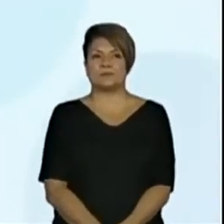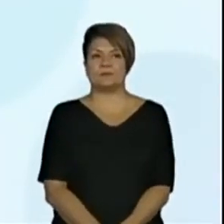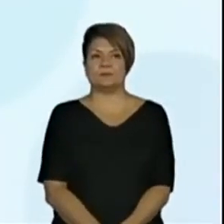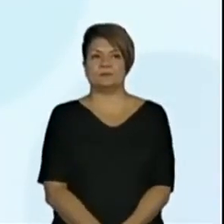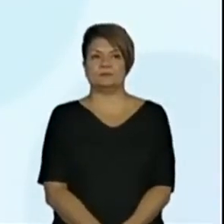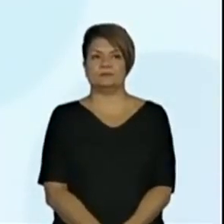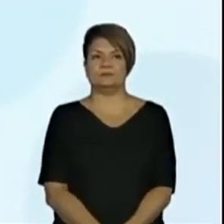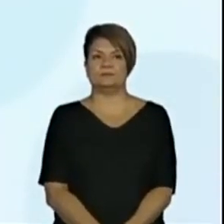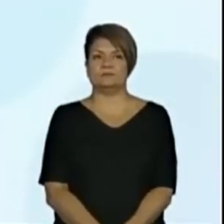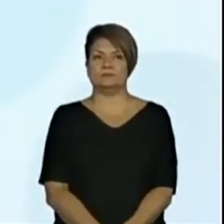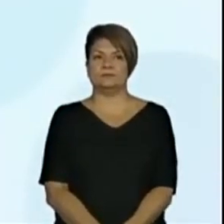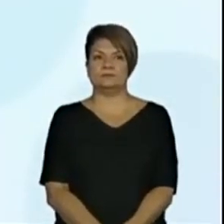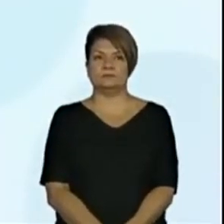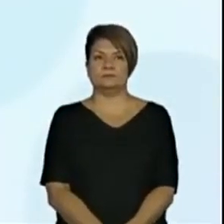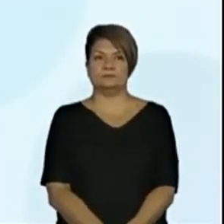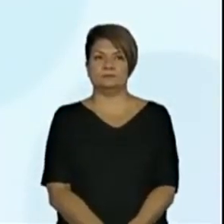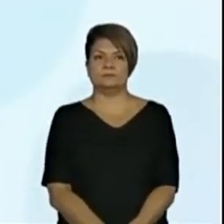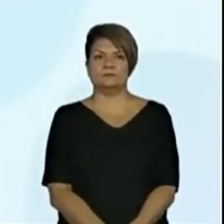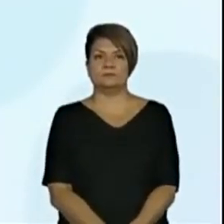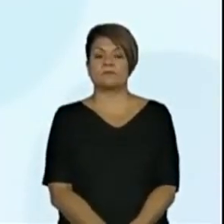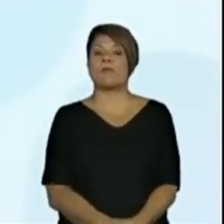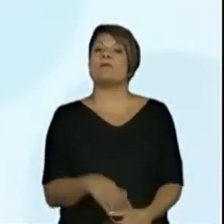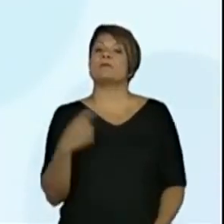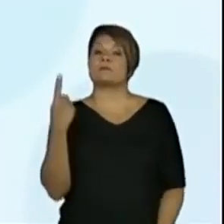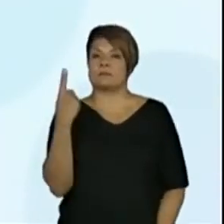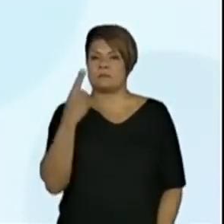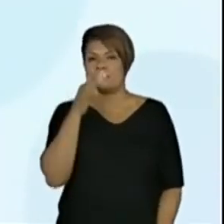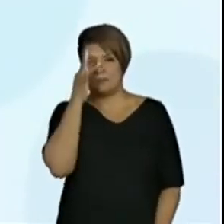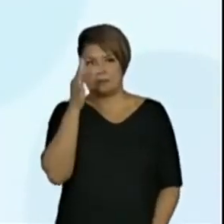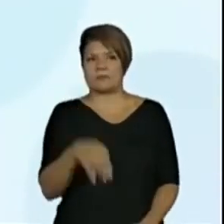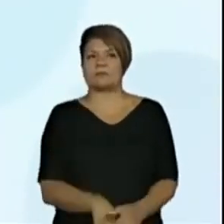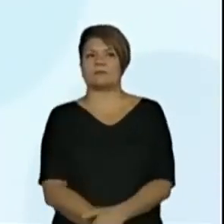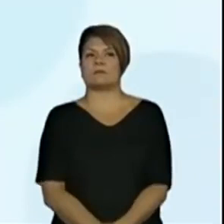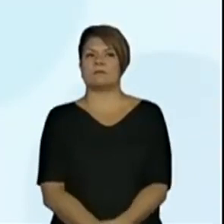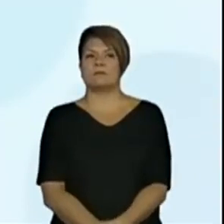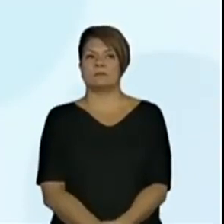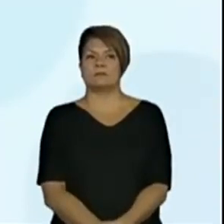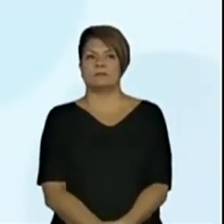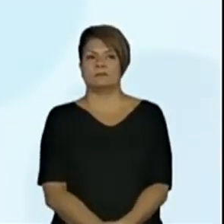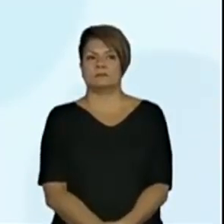né? Podemos? Podemos. Então, primeira flor.